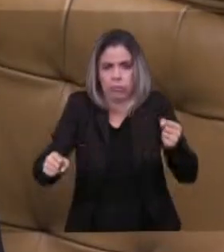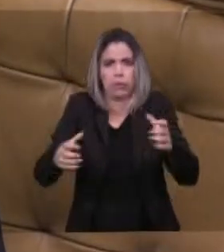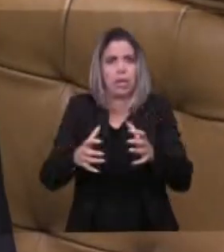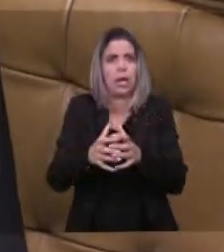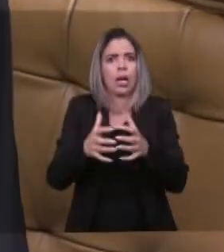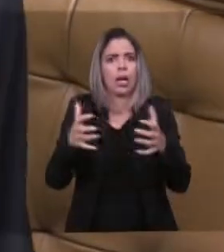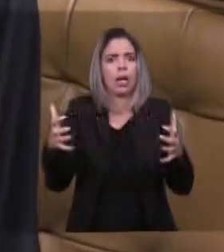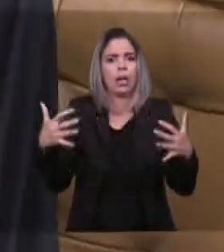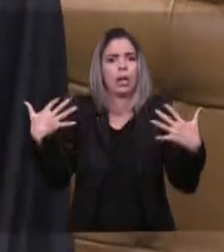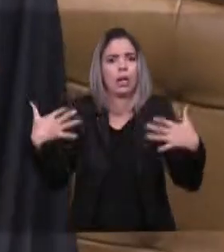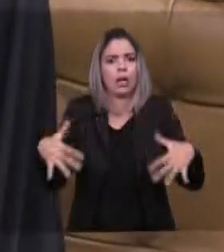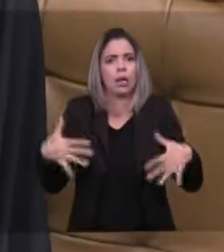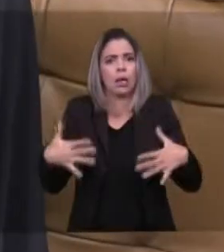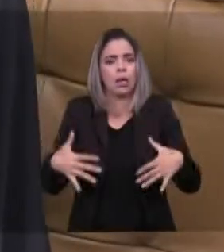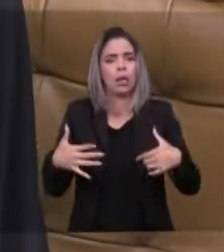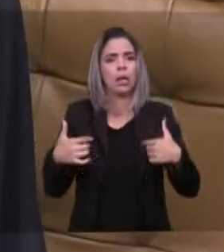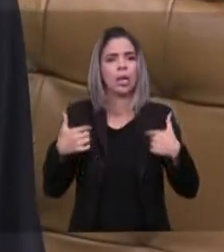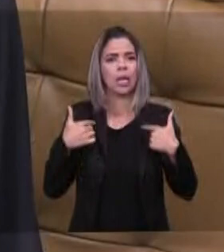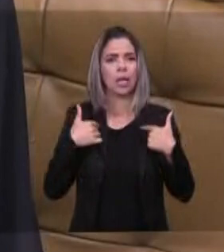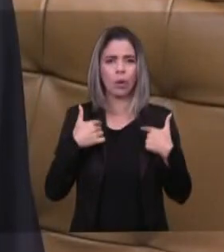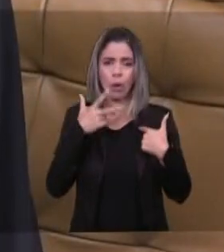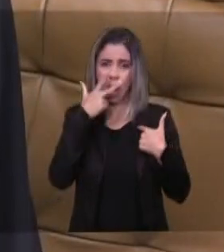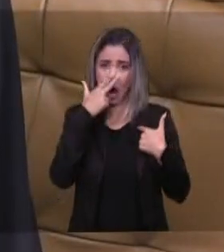eu acho que, de alguma forma,